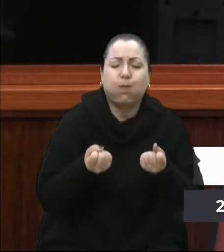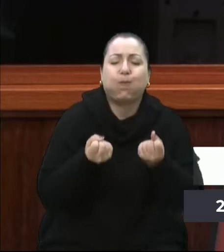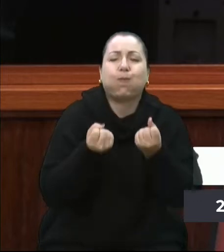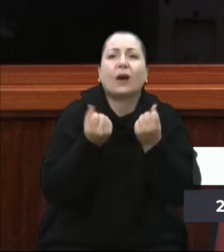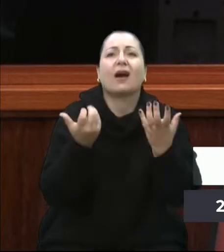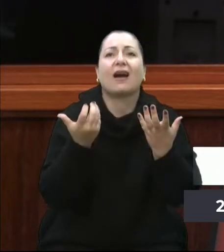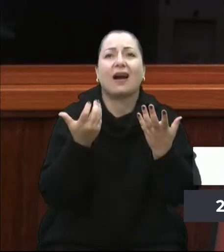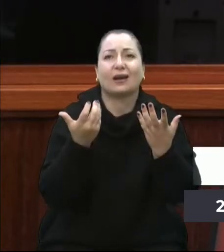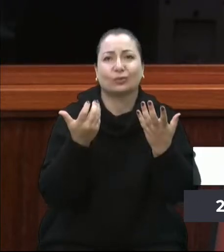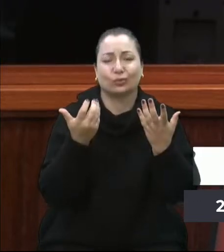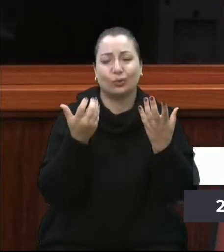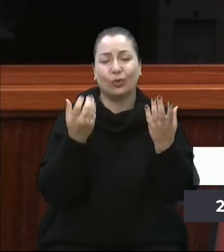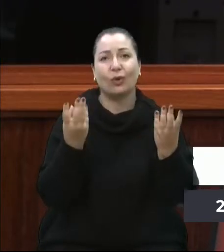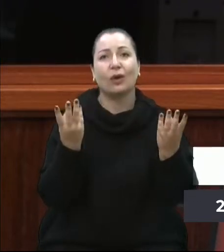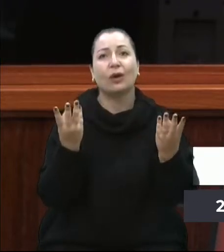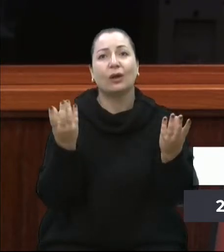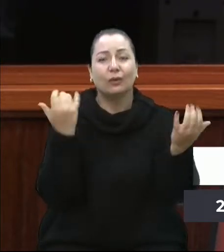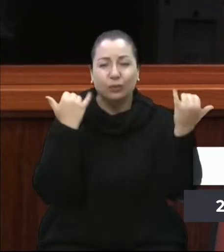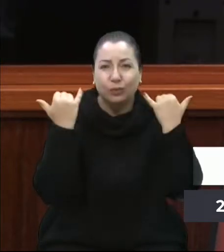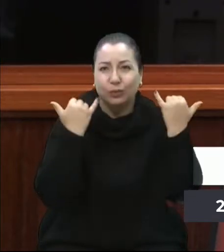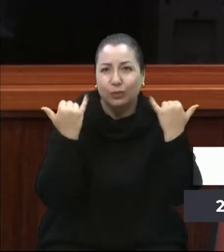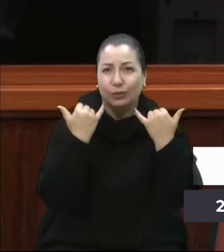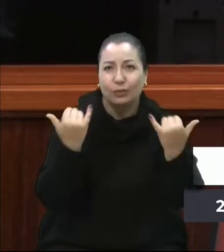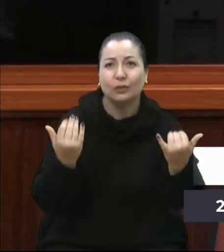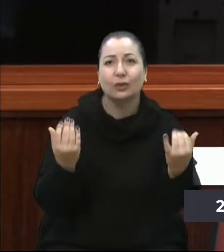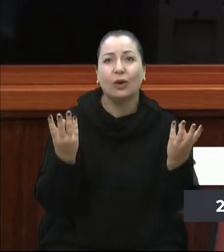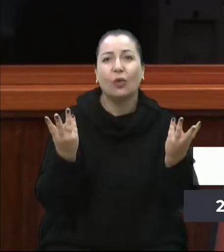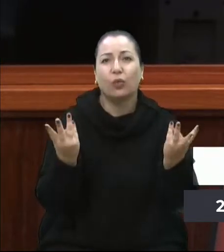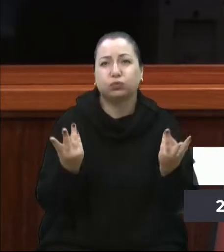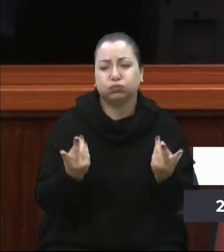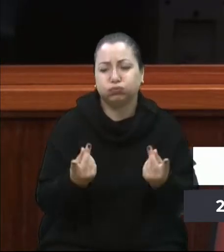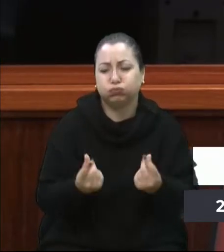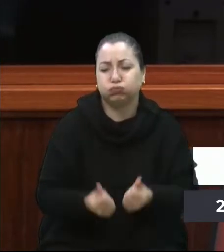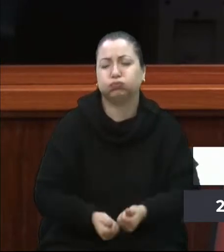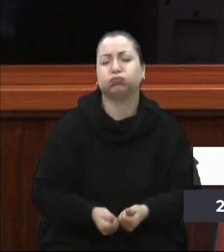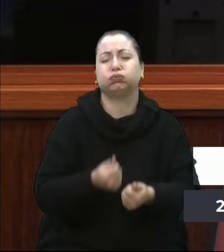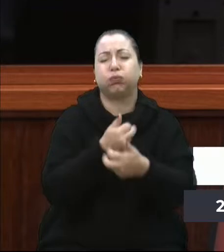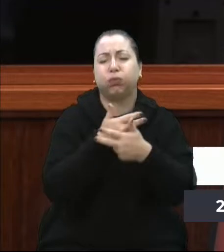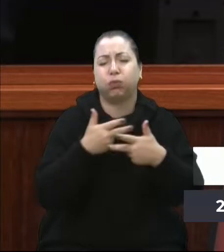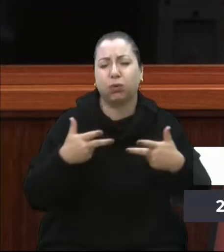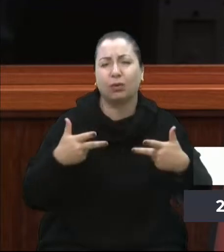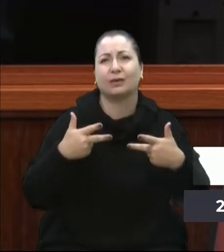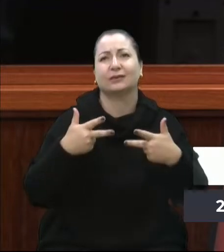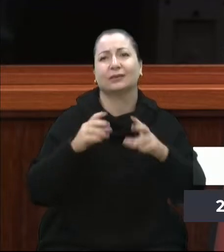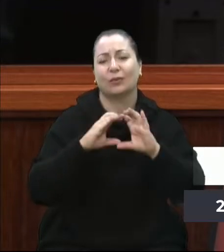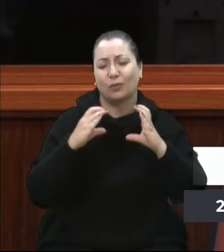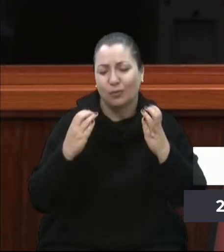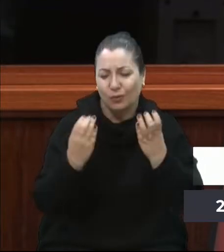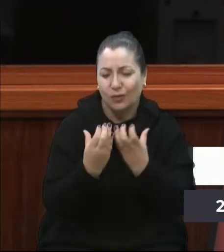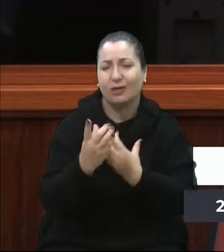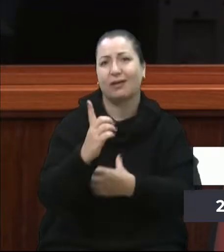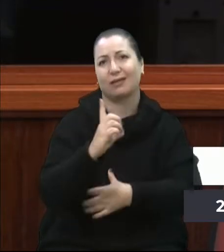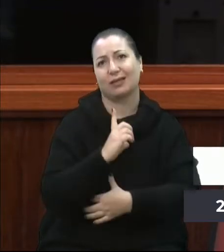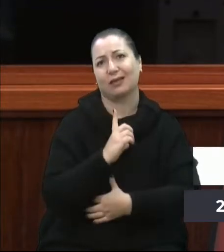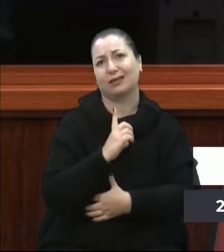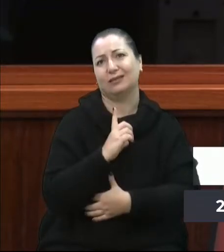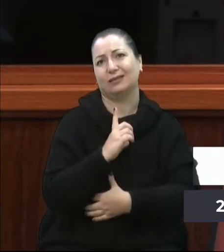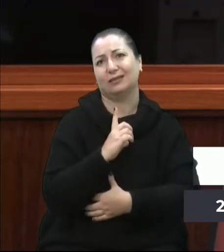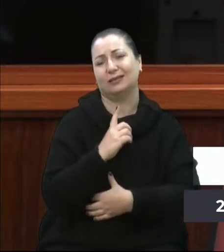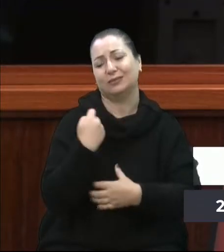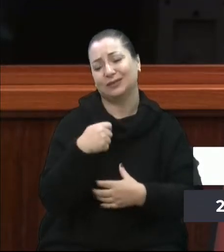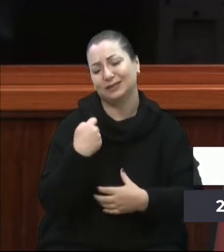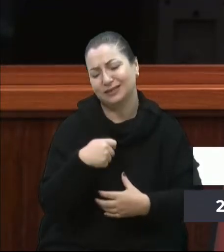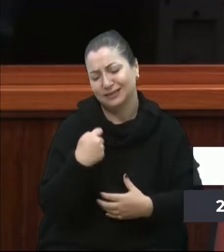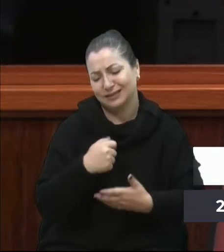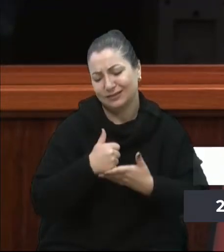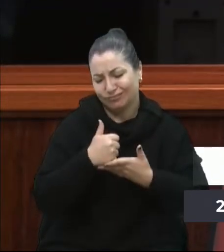sofrem, a gente ouve a quantidade de demanda que a comunidade tem, porque muitas vezes